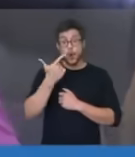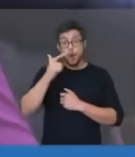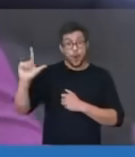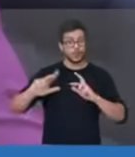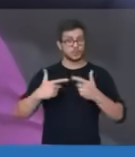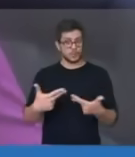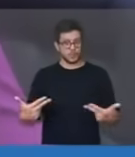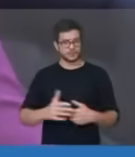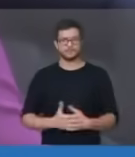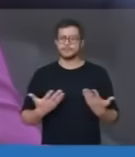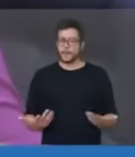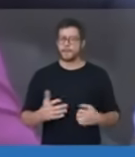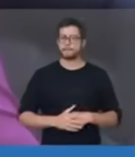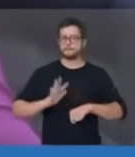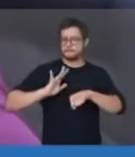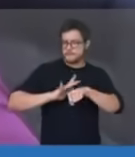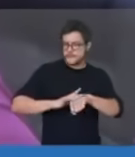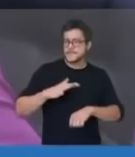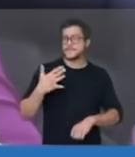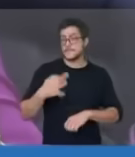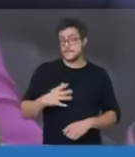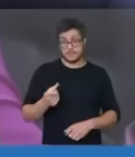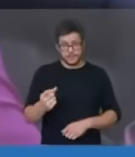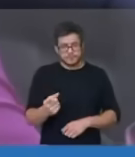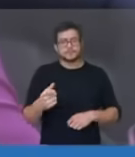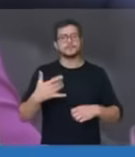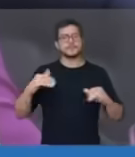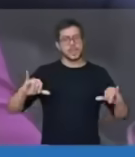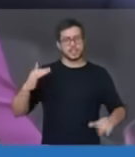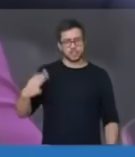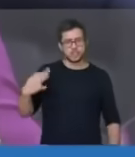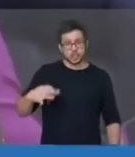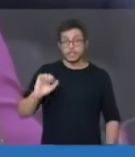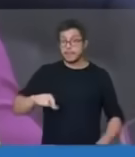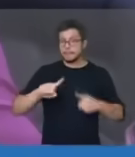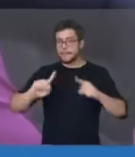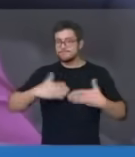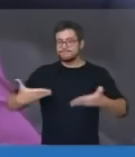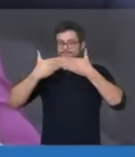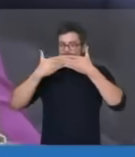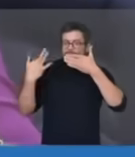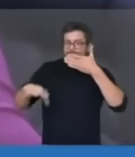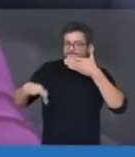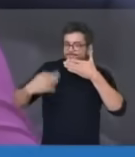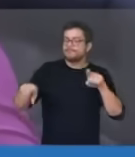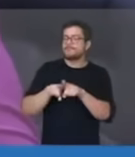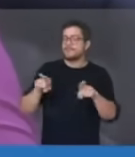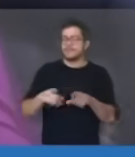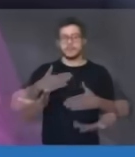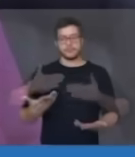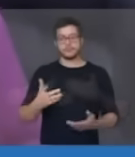a fibromialgia dói, mas a censura dói no corpo, na alma, e está doendo até no bolso das pessoas que estão